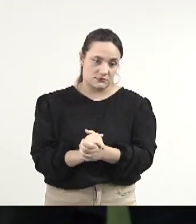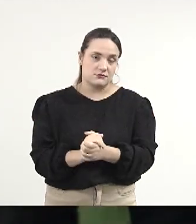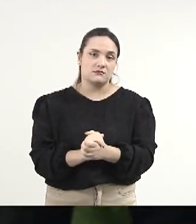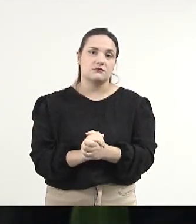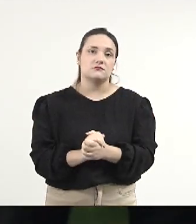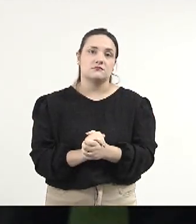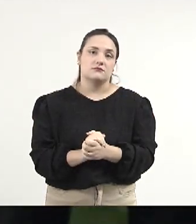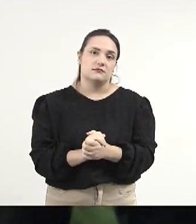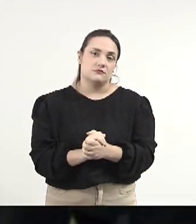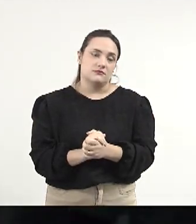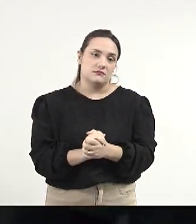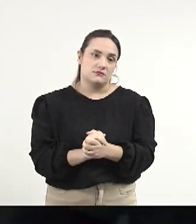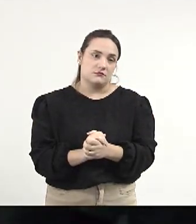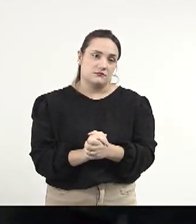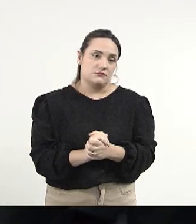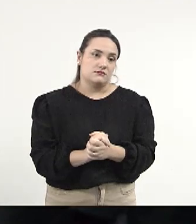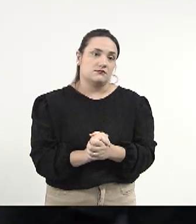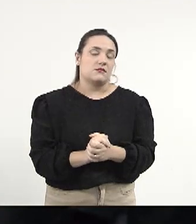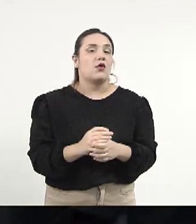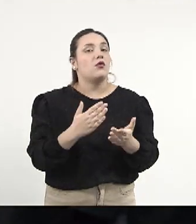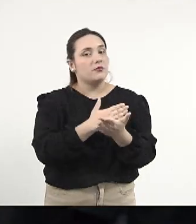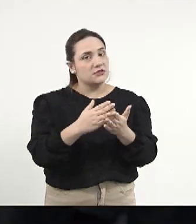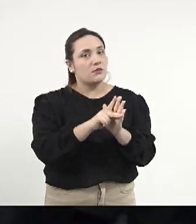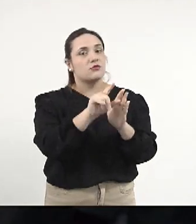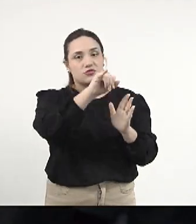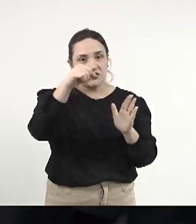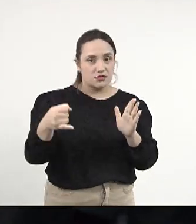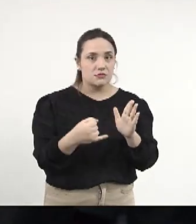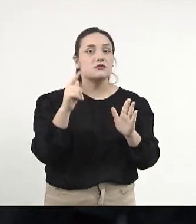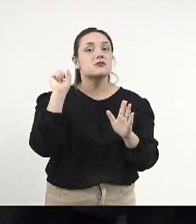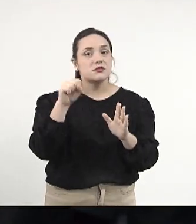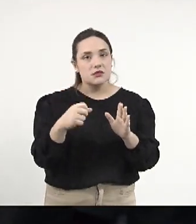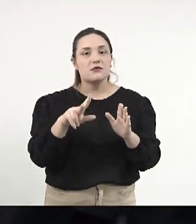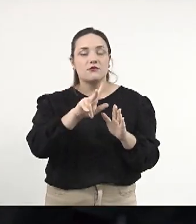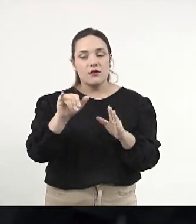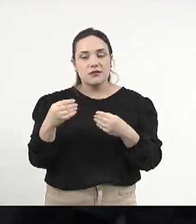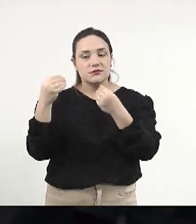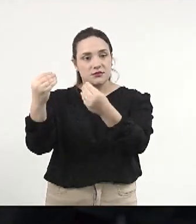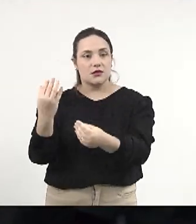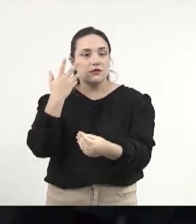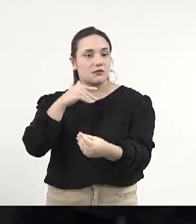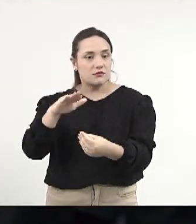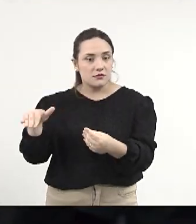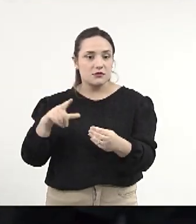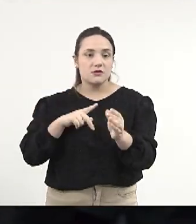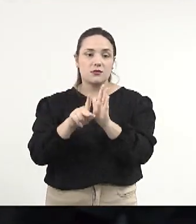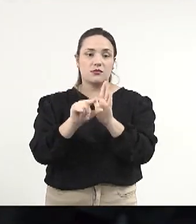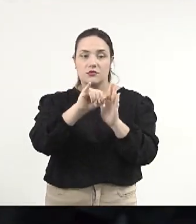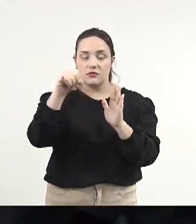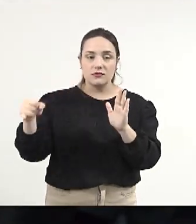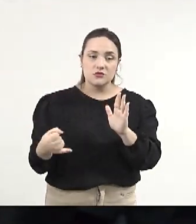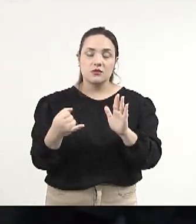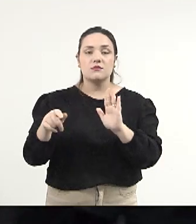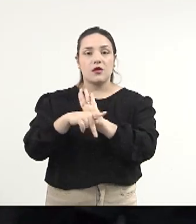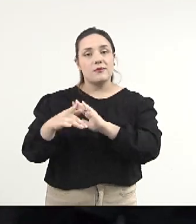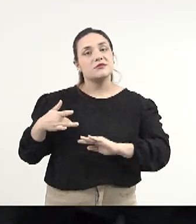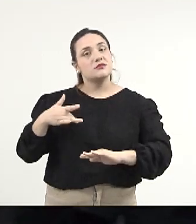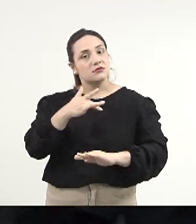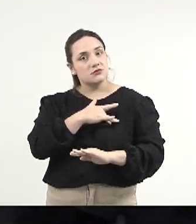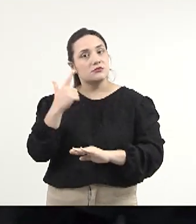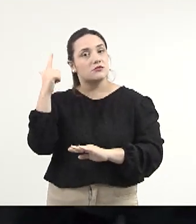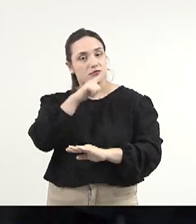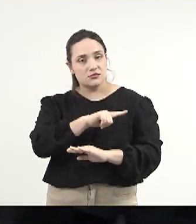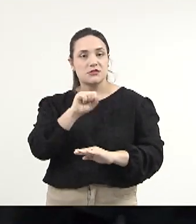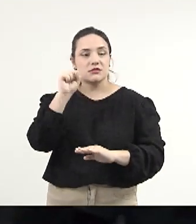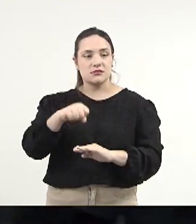ela vai hoje instalando um programa, essas crianças receberão e vai controlar, como ela colocou hoje, um programa da saúde que